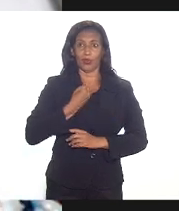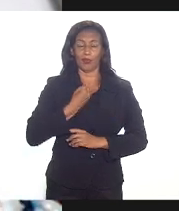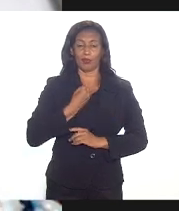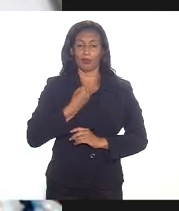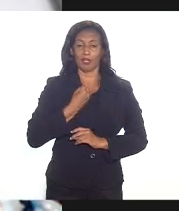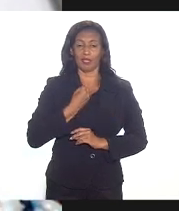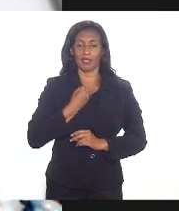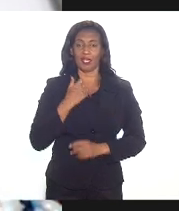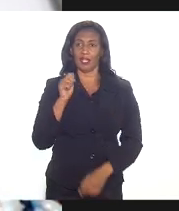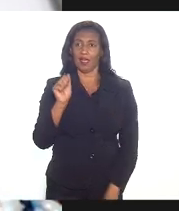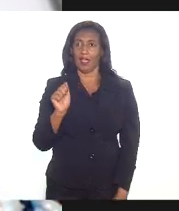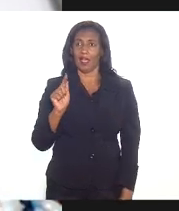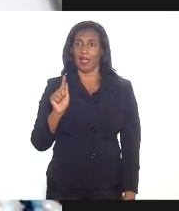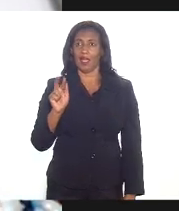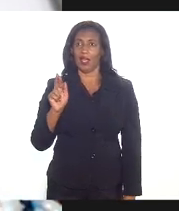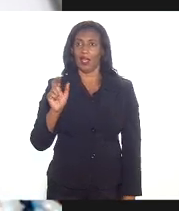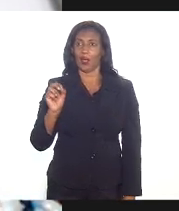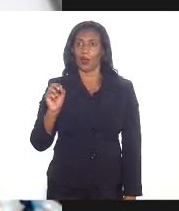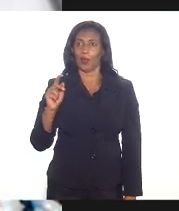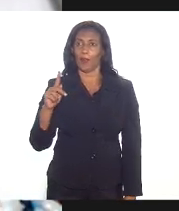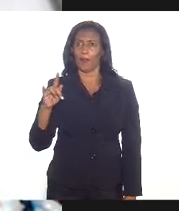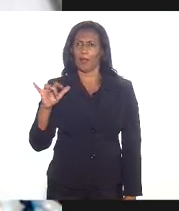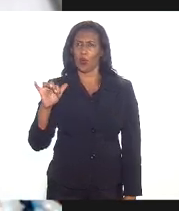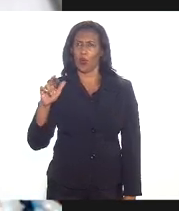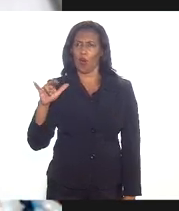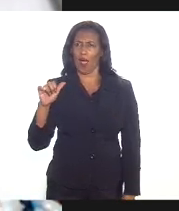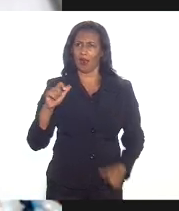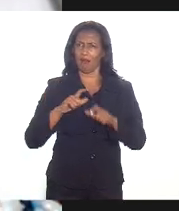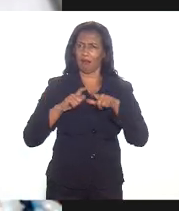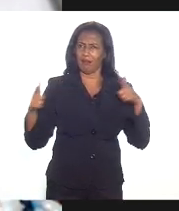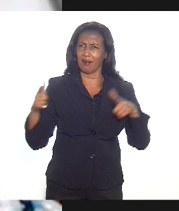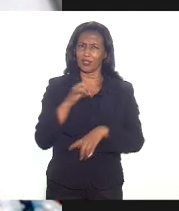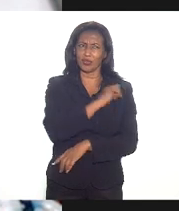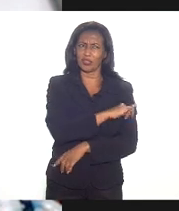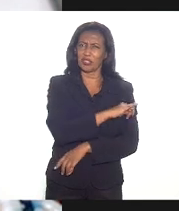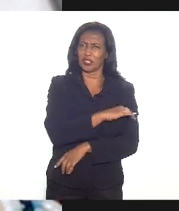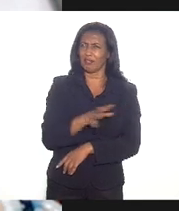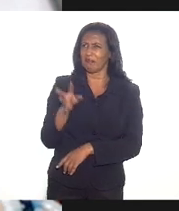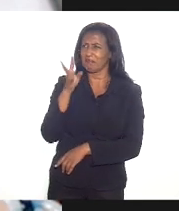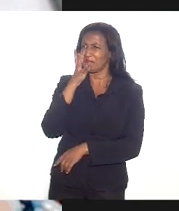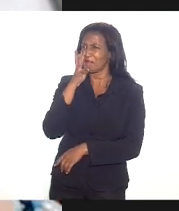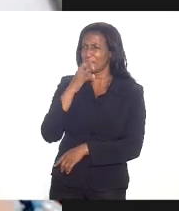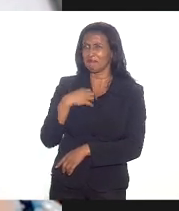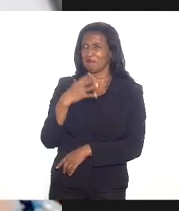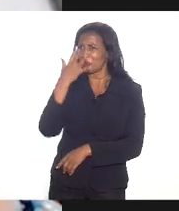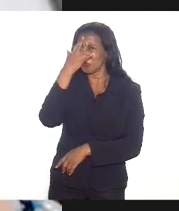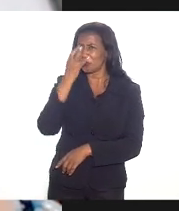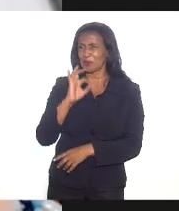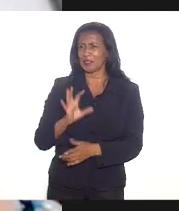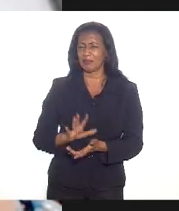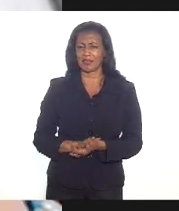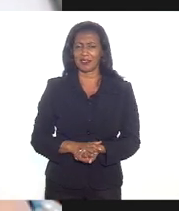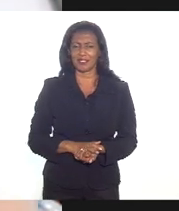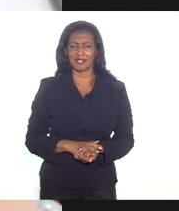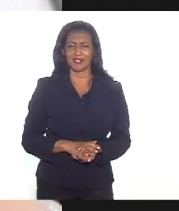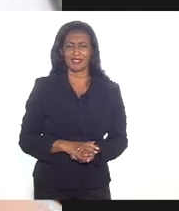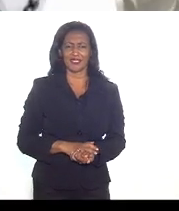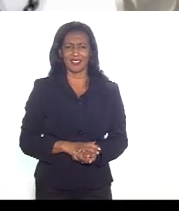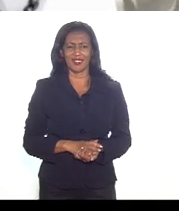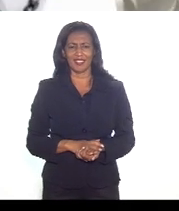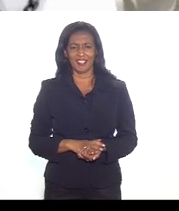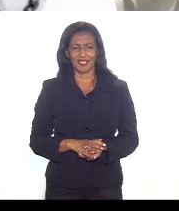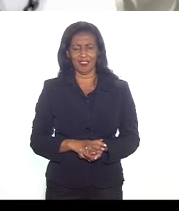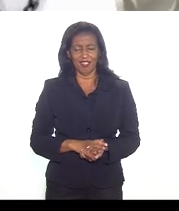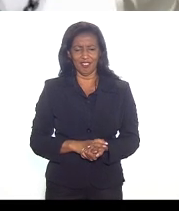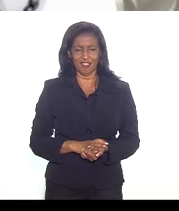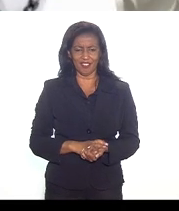da agropecuária ser muito grande no município do Rio de Janeiro. A gente tem um interior... Não é nem que é muito grande no Rio, é que é muito pequeno no